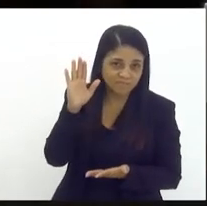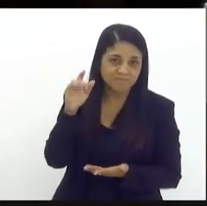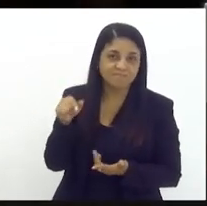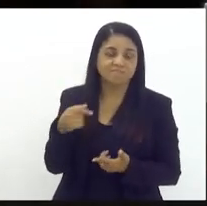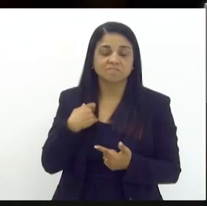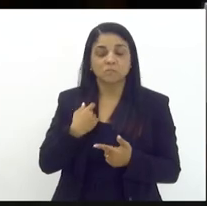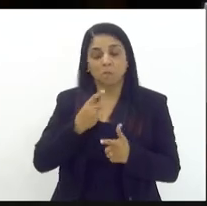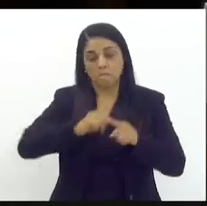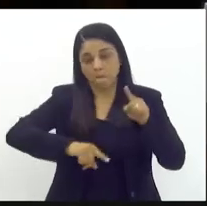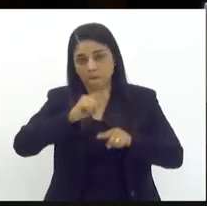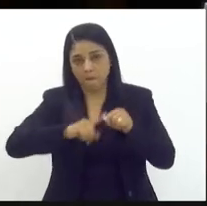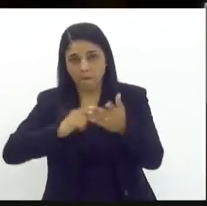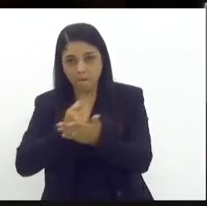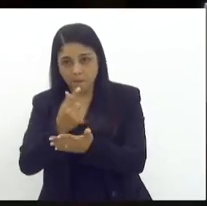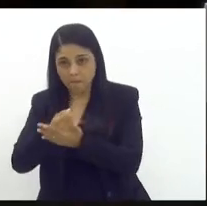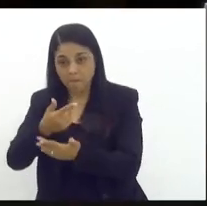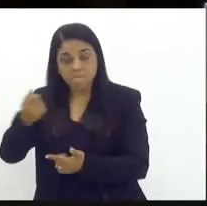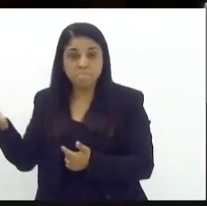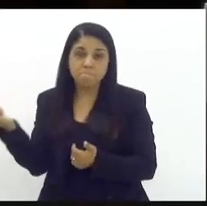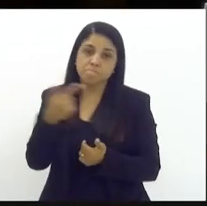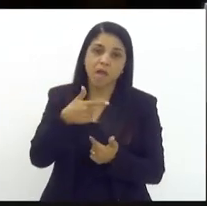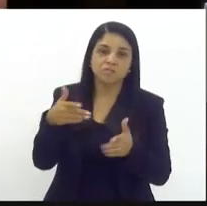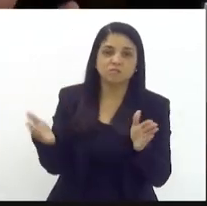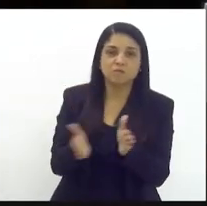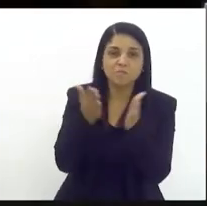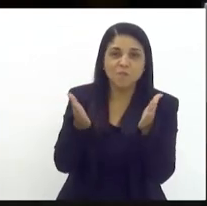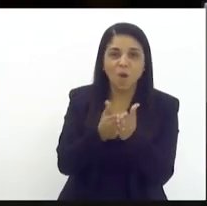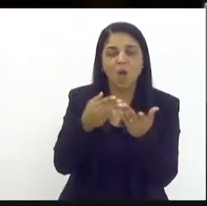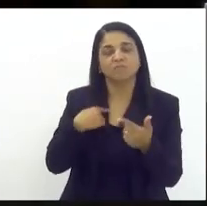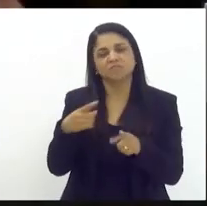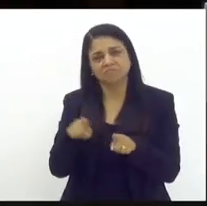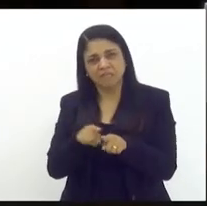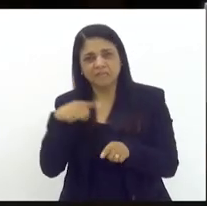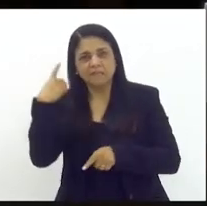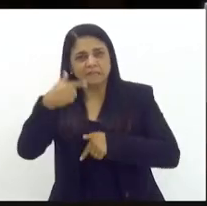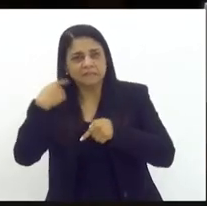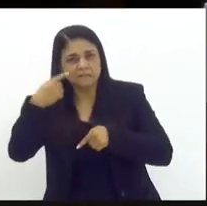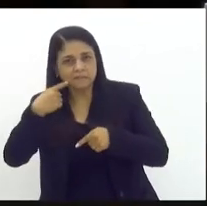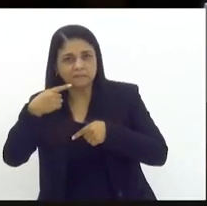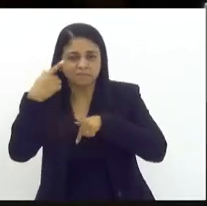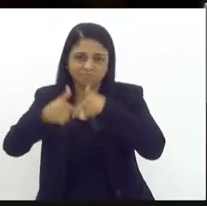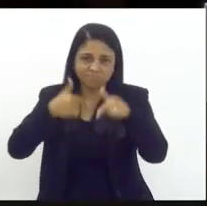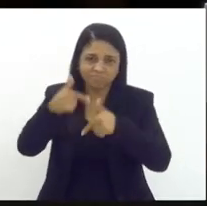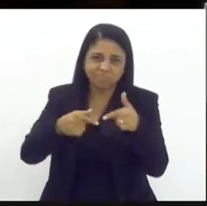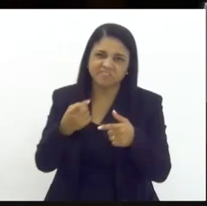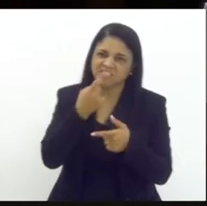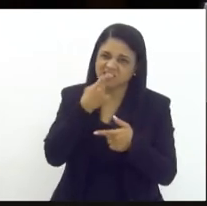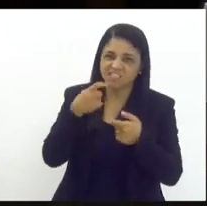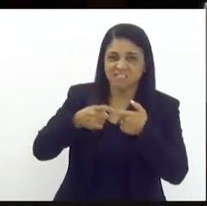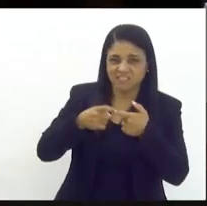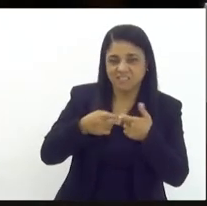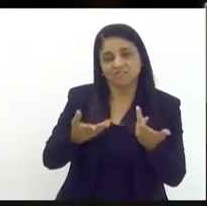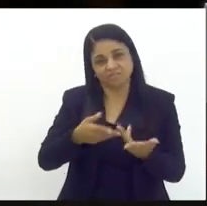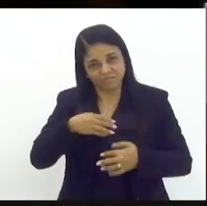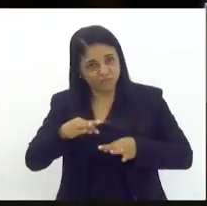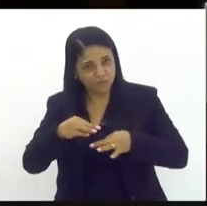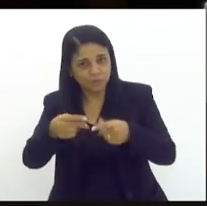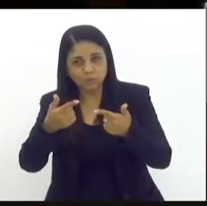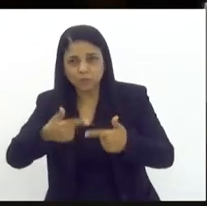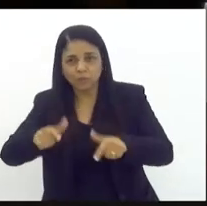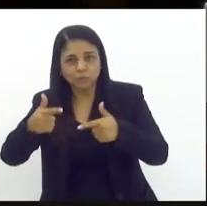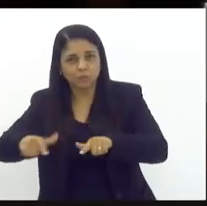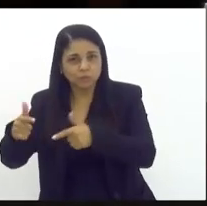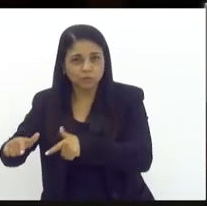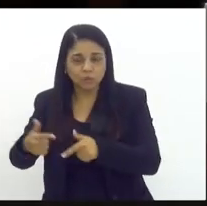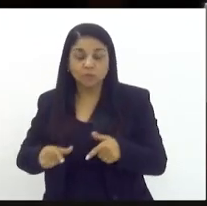do que os pobres inclusive serviços advocatícios médicos dentários e outros na hora que tributar esse serviço